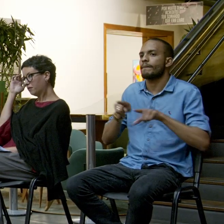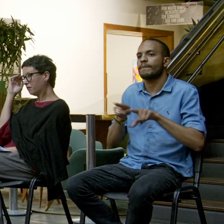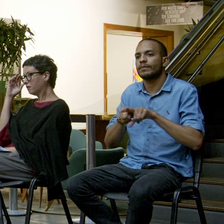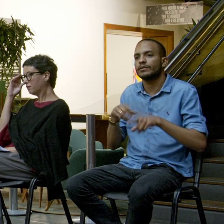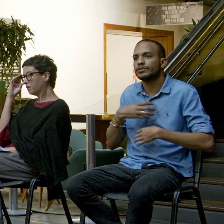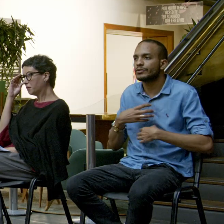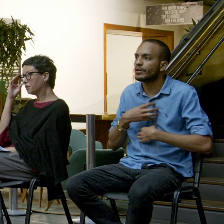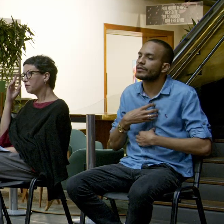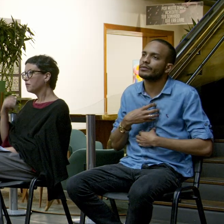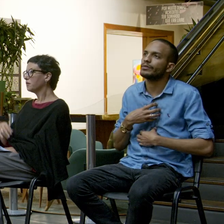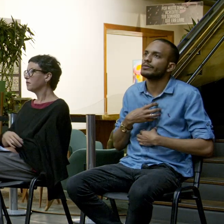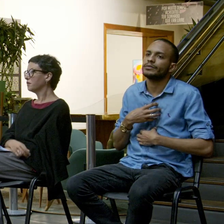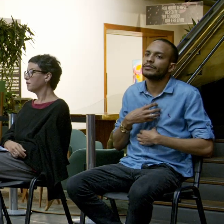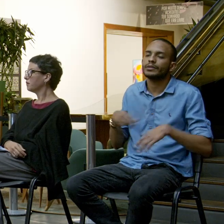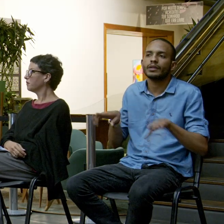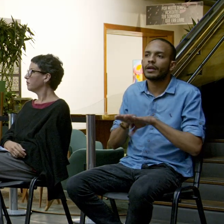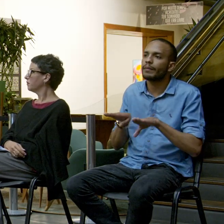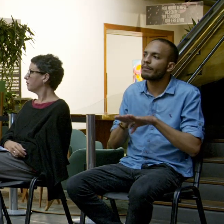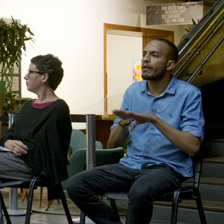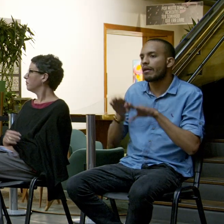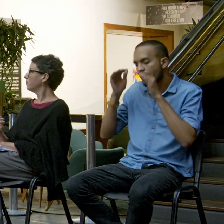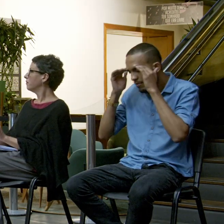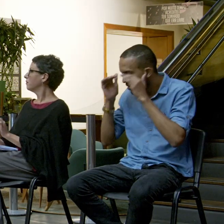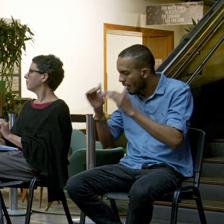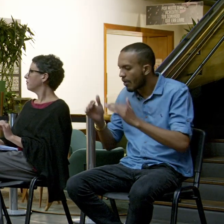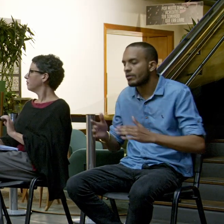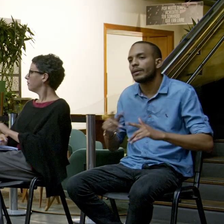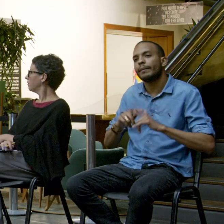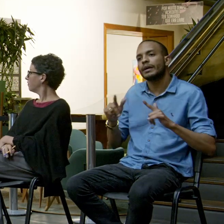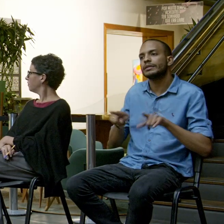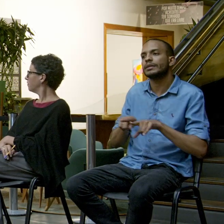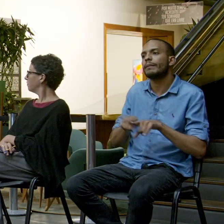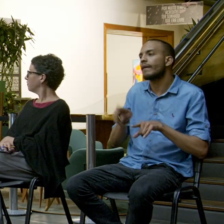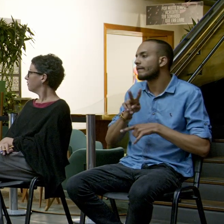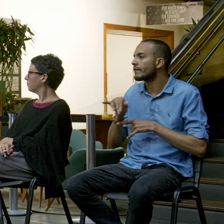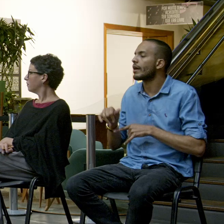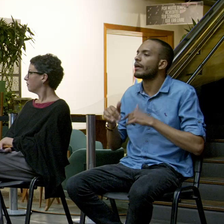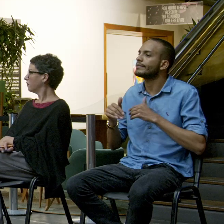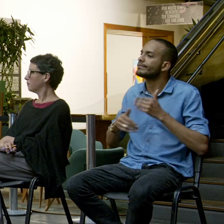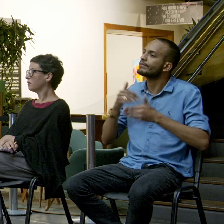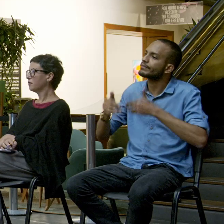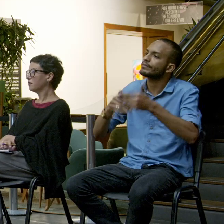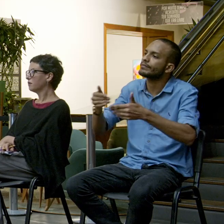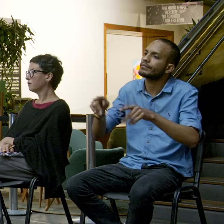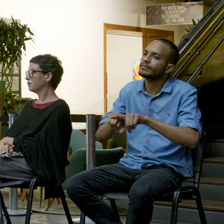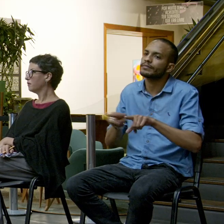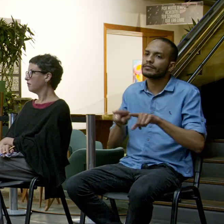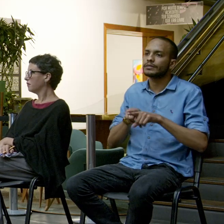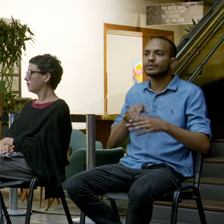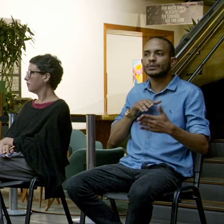uma maneira, ao mesmo tempo, respeitosa, mas também que vai avançando